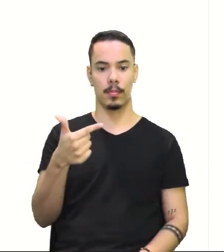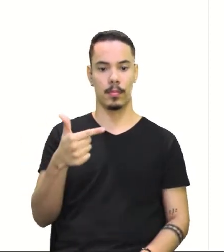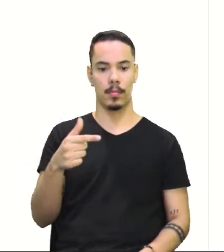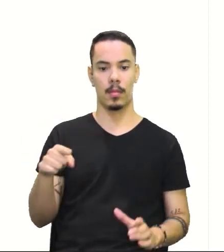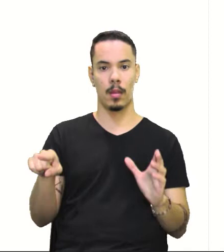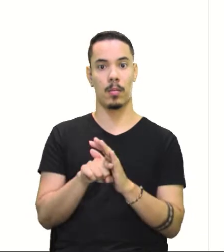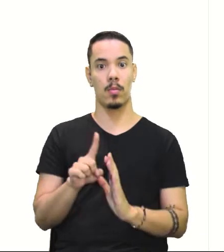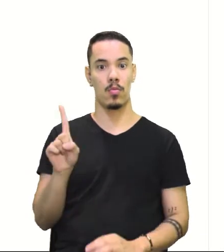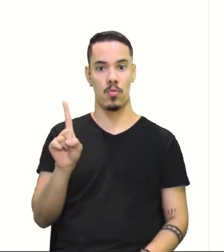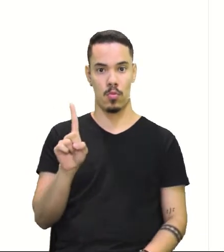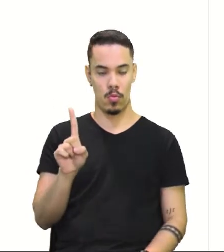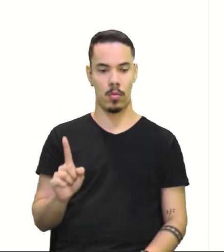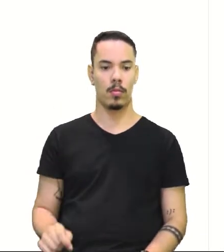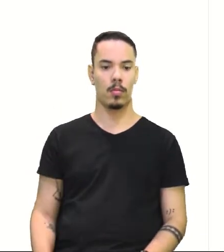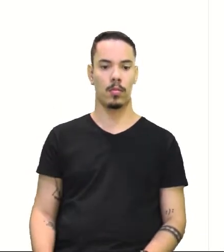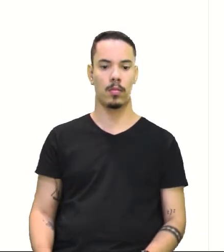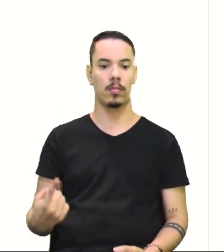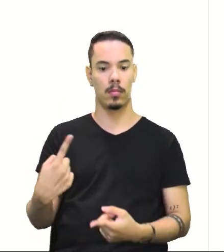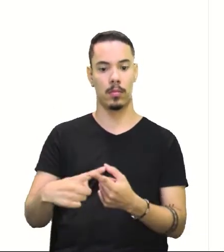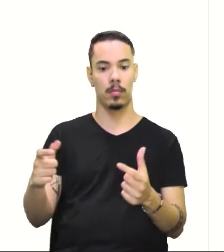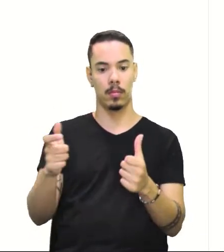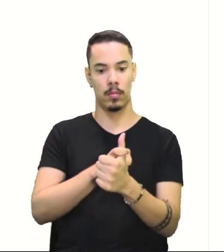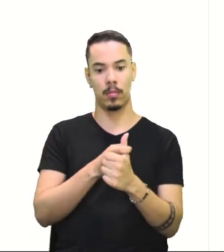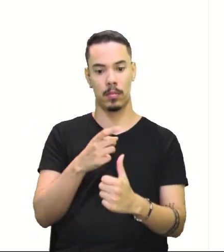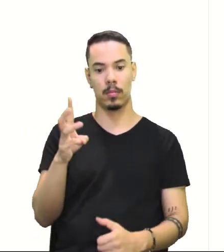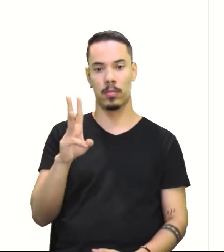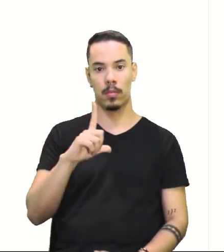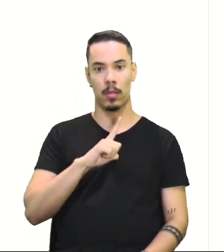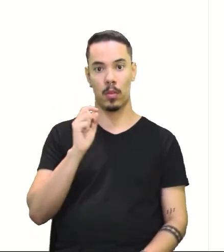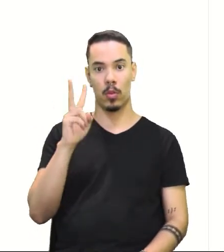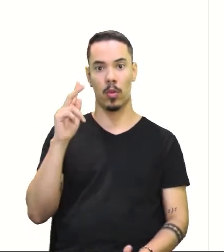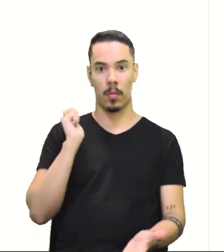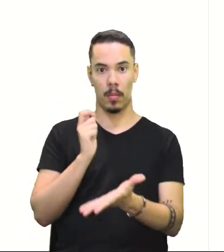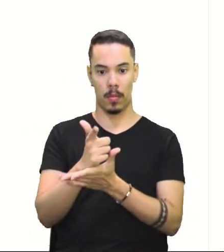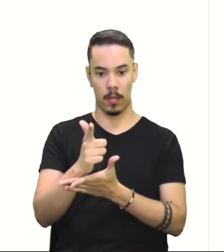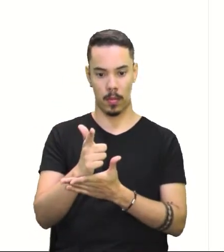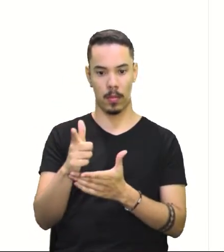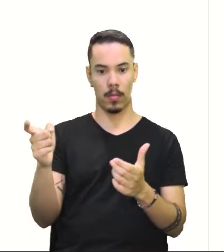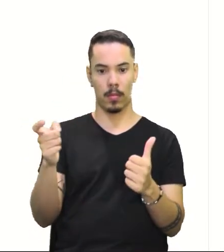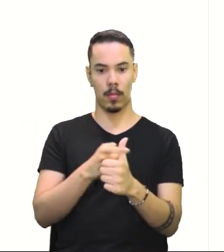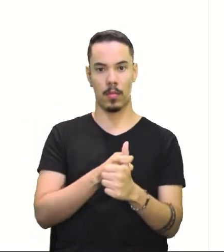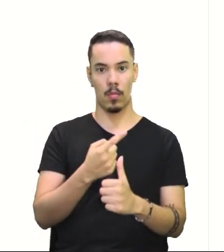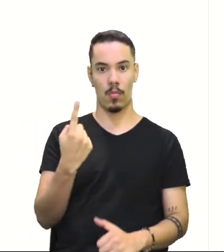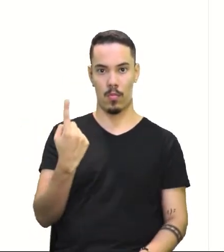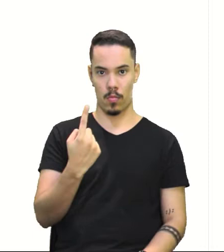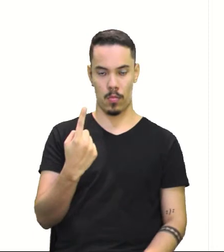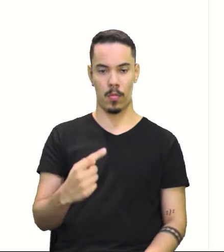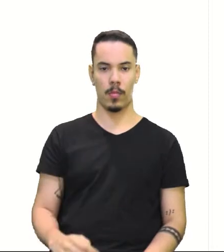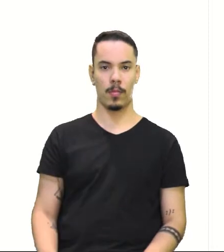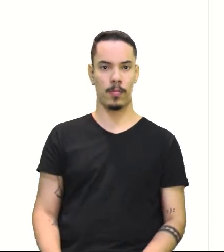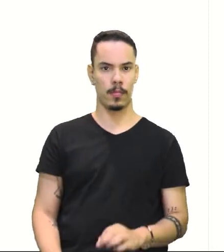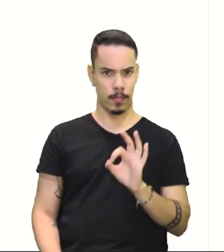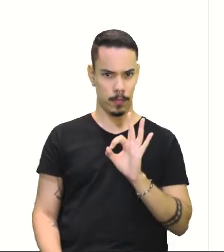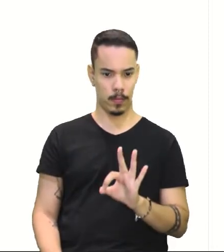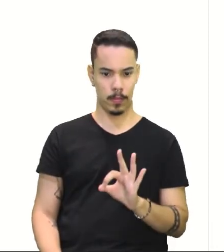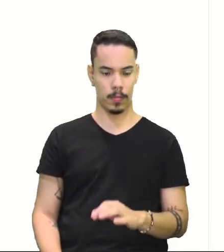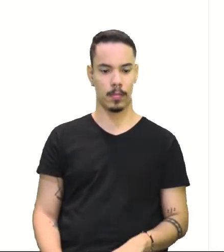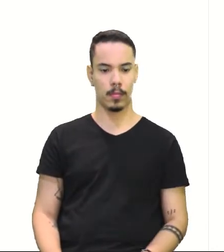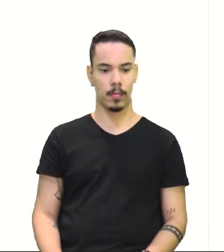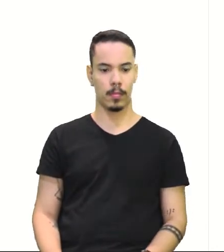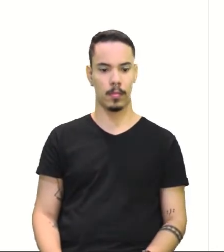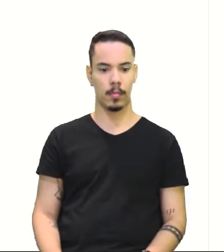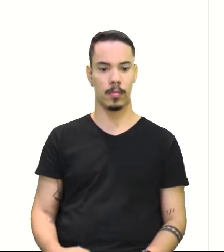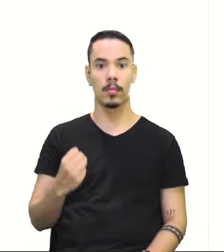1. Menos 1, porque eu devo 3 e tenho só 2 para pagar. Isso. Fico devendo 1. 1, beleza? Uma